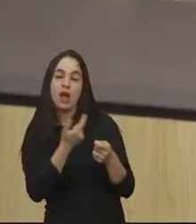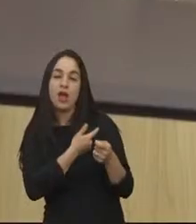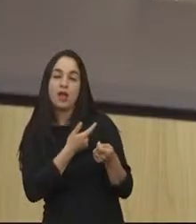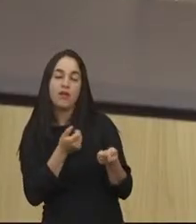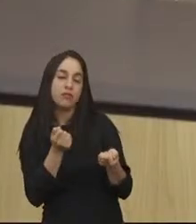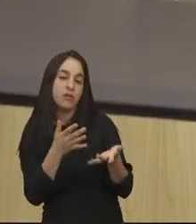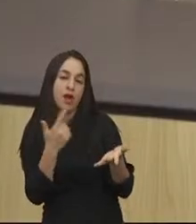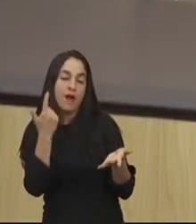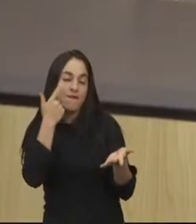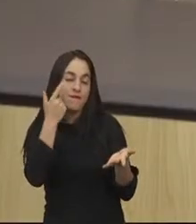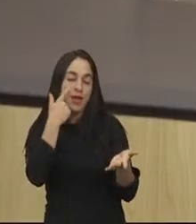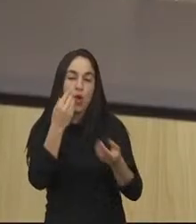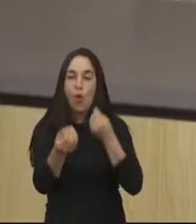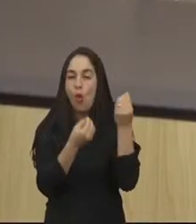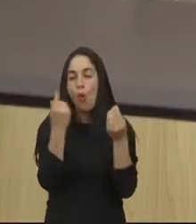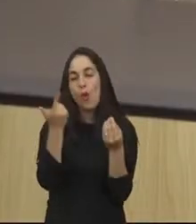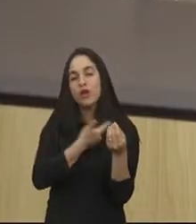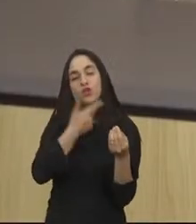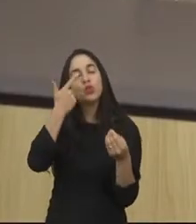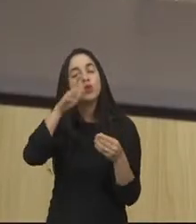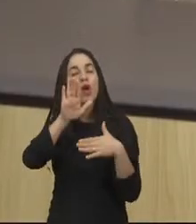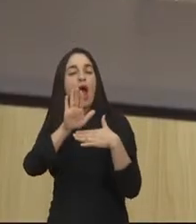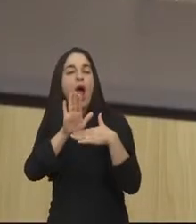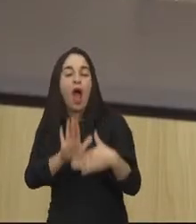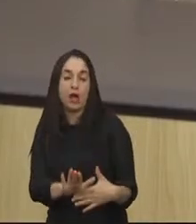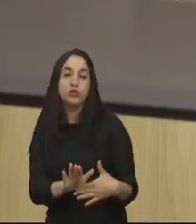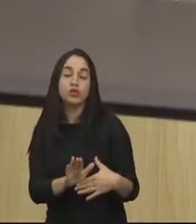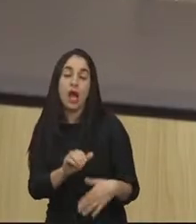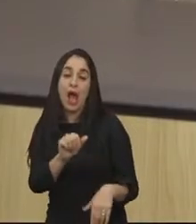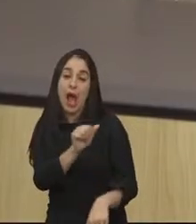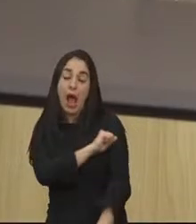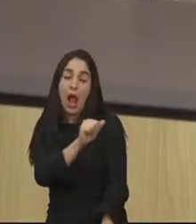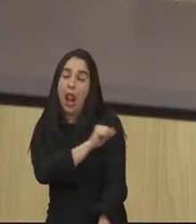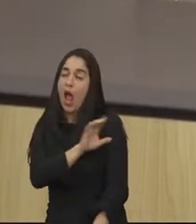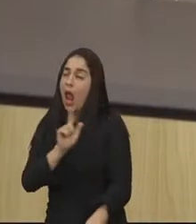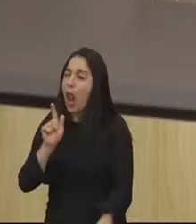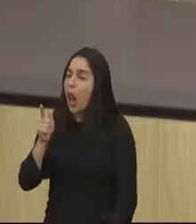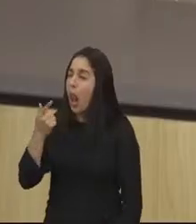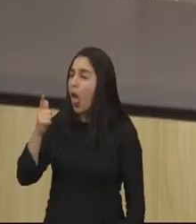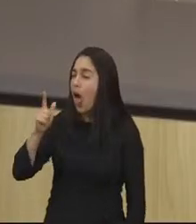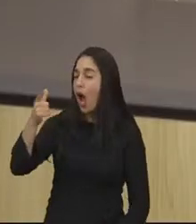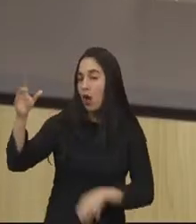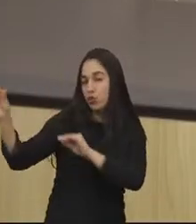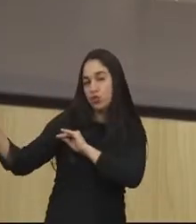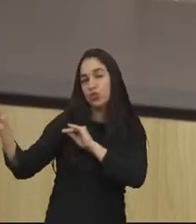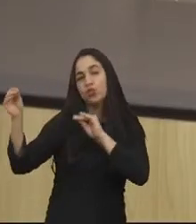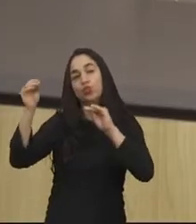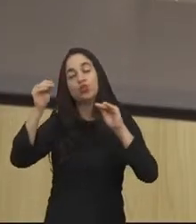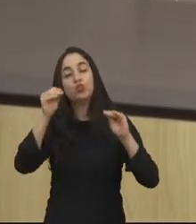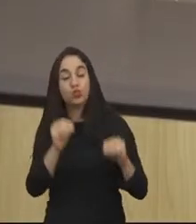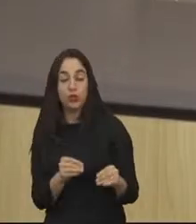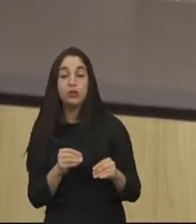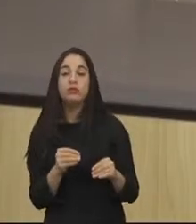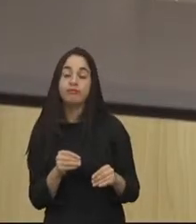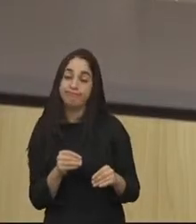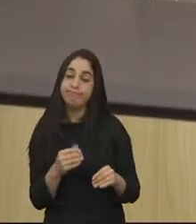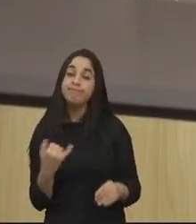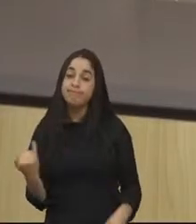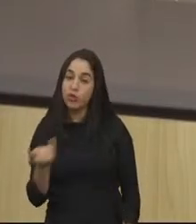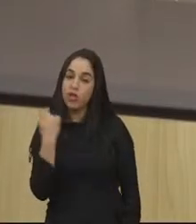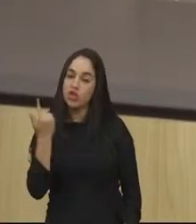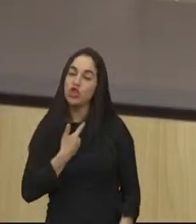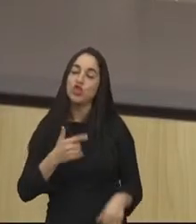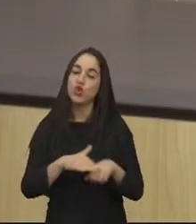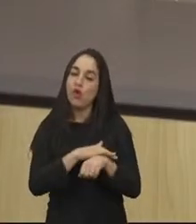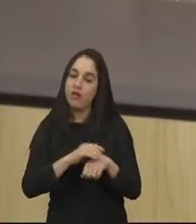é possível fazer, sim, para auxiliar esses alunos que vêm de fora, muitas vezes de muito longe, né? E acho que é importante a gente conversar sobre isso,